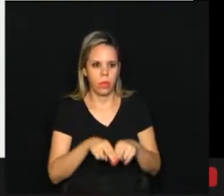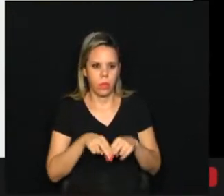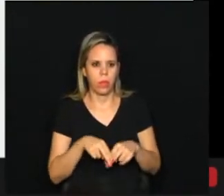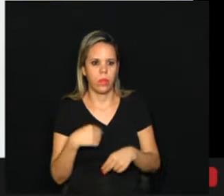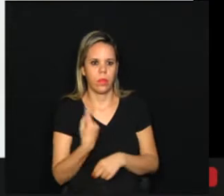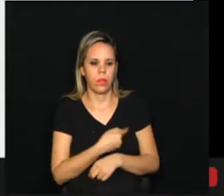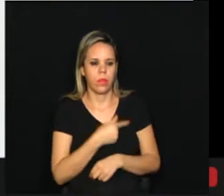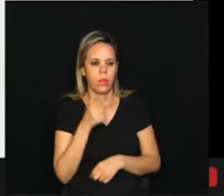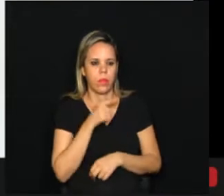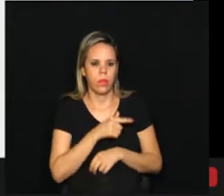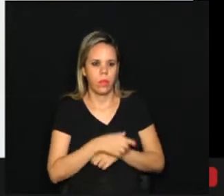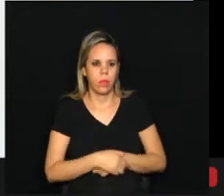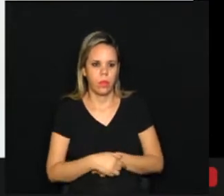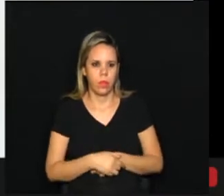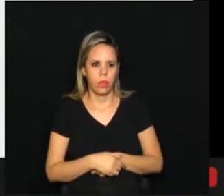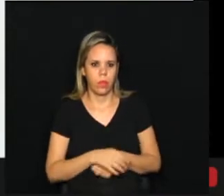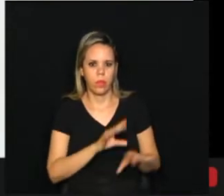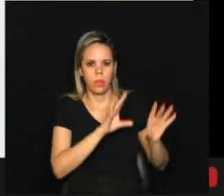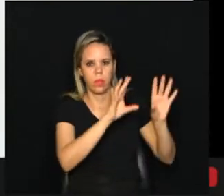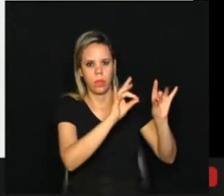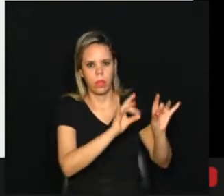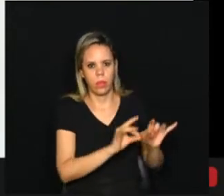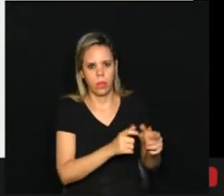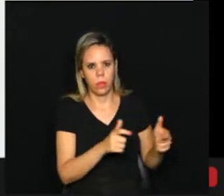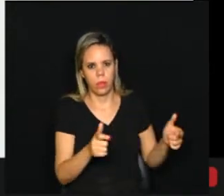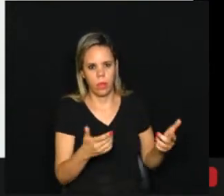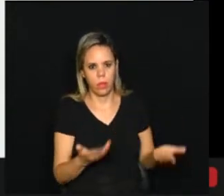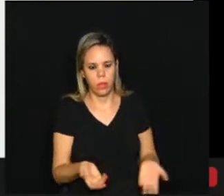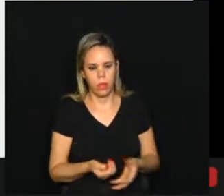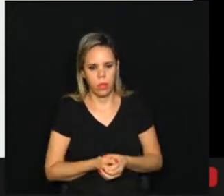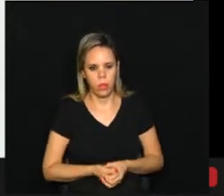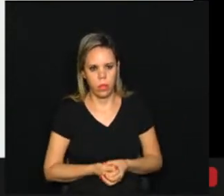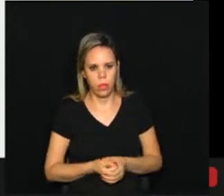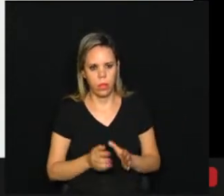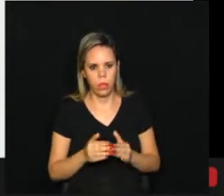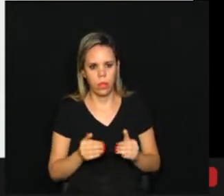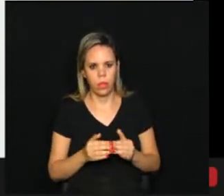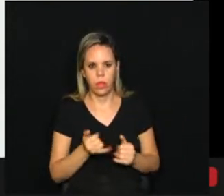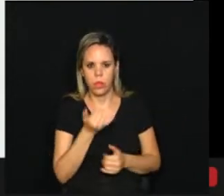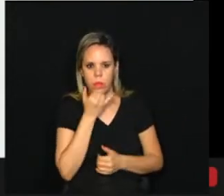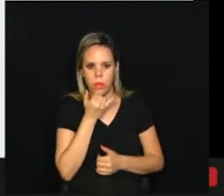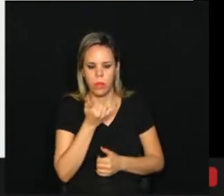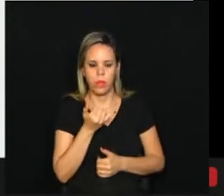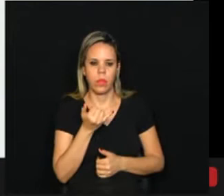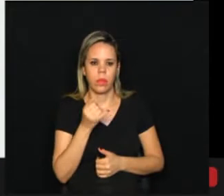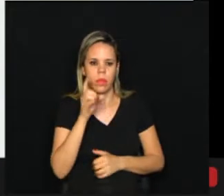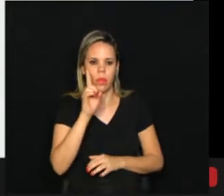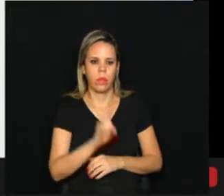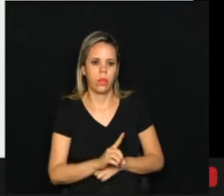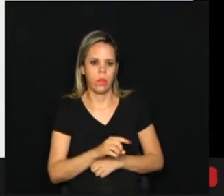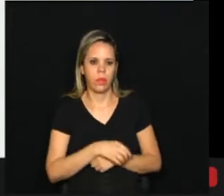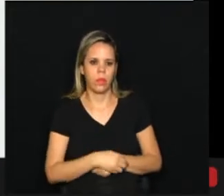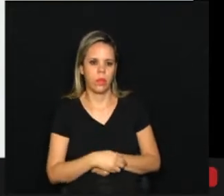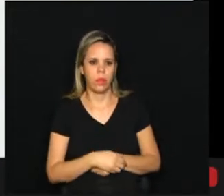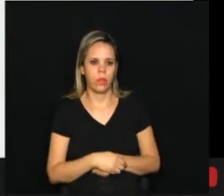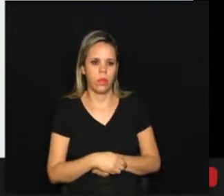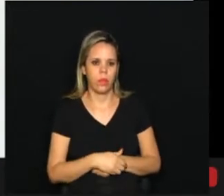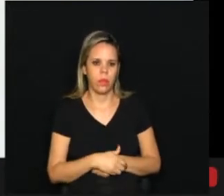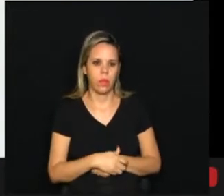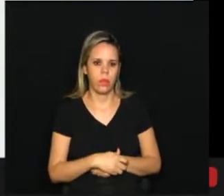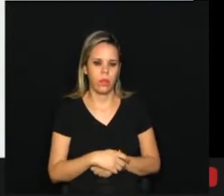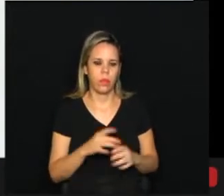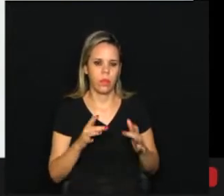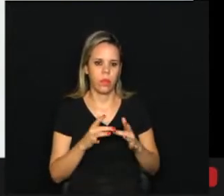nós conseguimos esses detalhes maiores em relação ao pedido de desculpa dessa diretora. Em contato